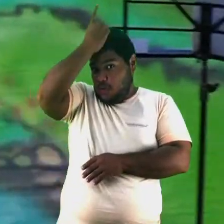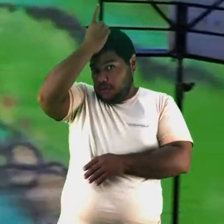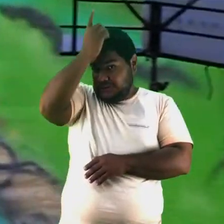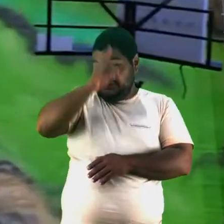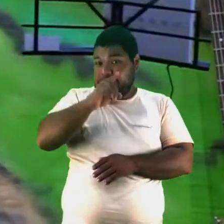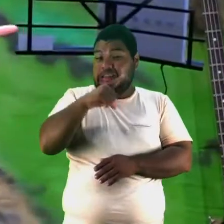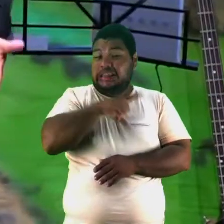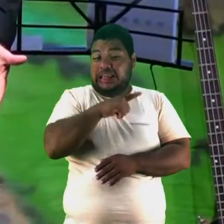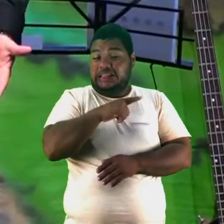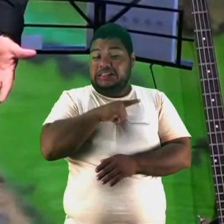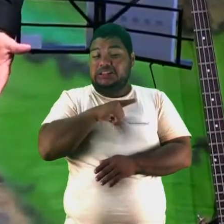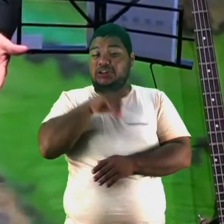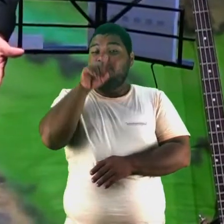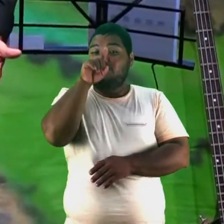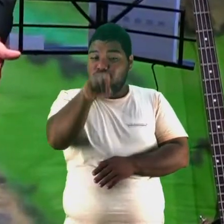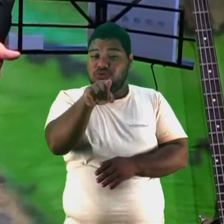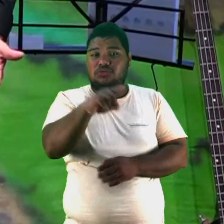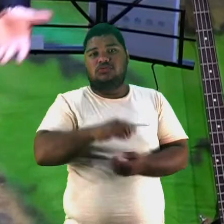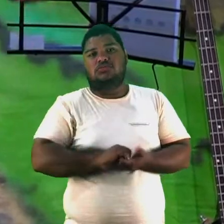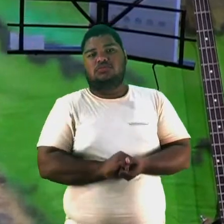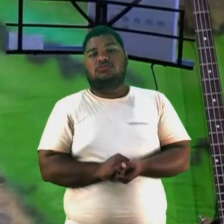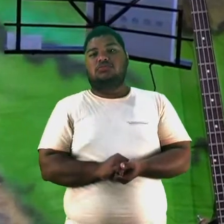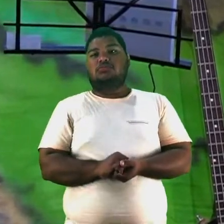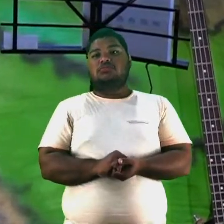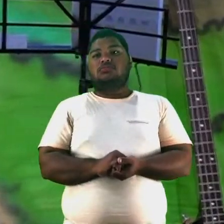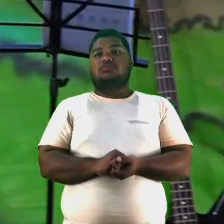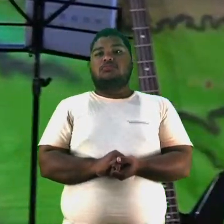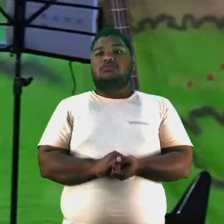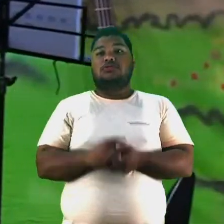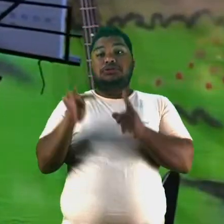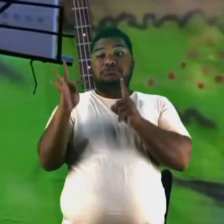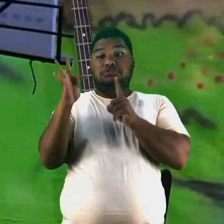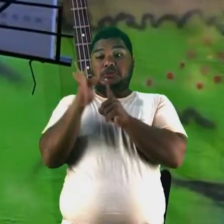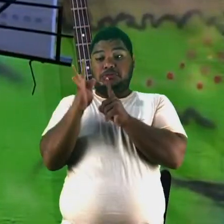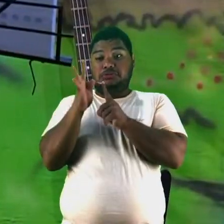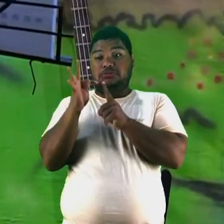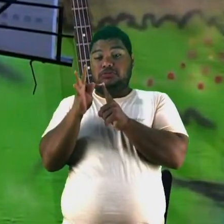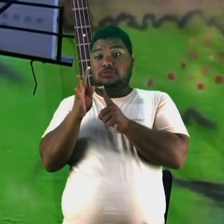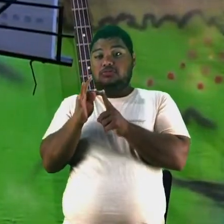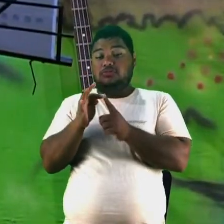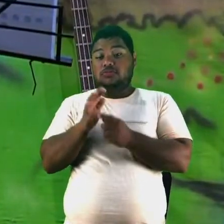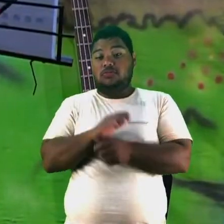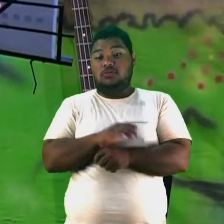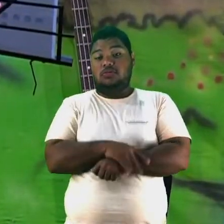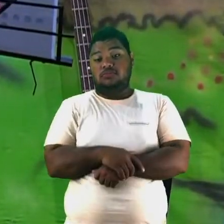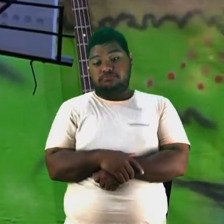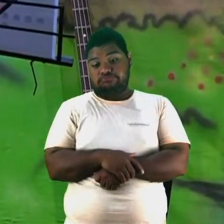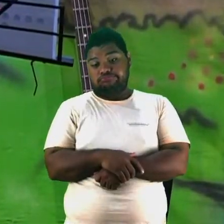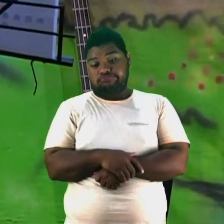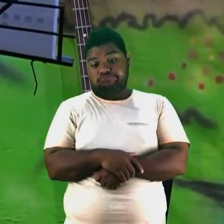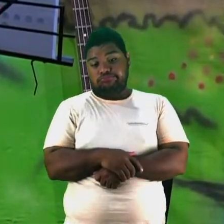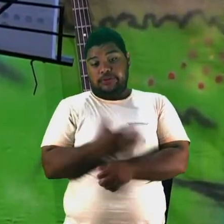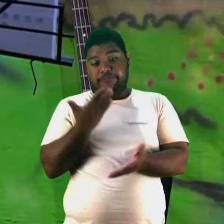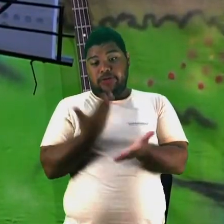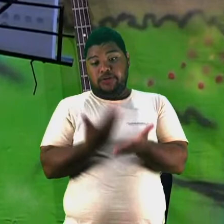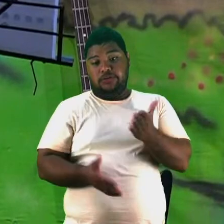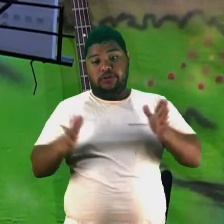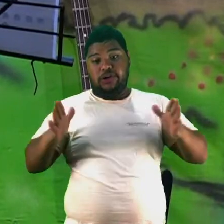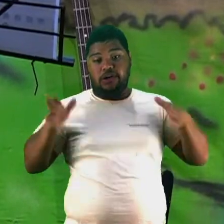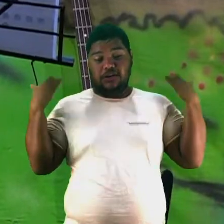que há em ti. Talvez Timóteo estava ali, perdeu a alegria de servir a